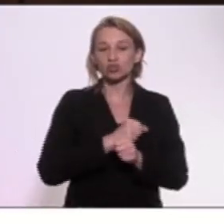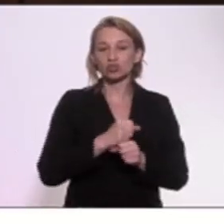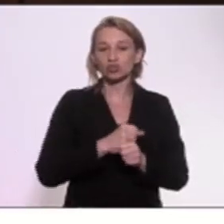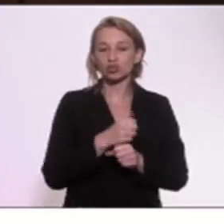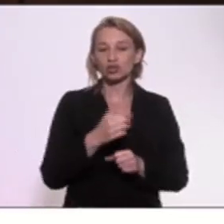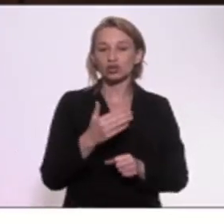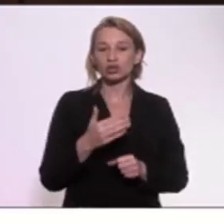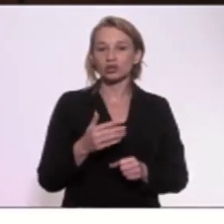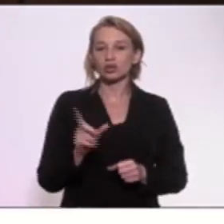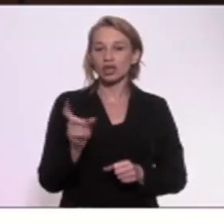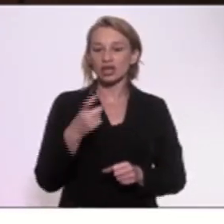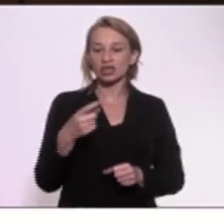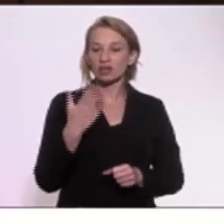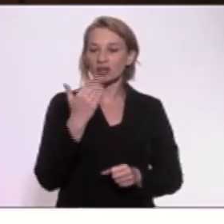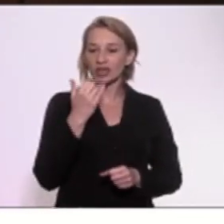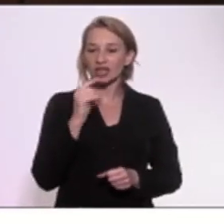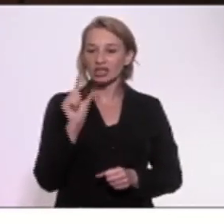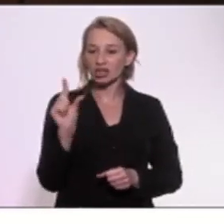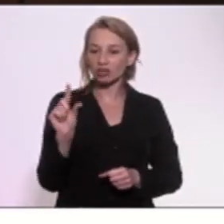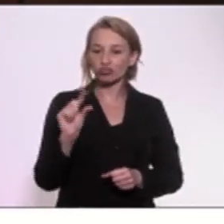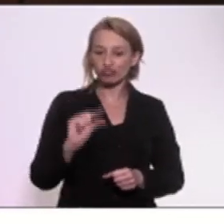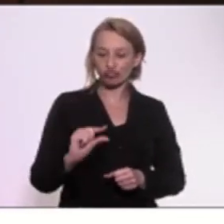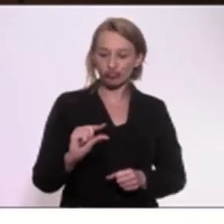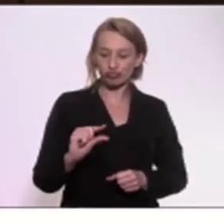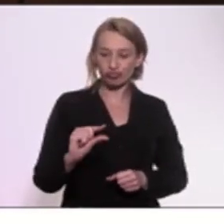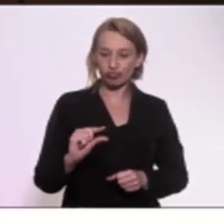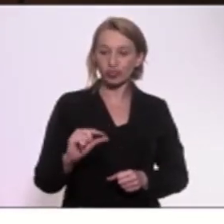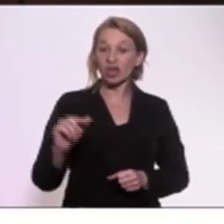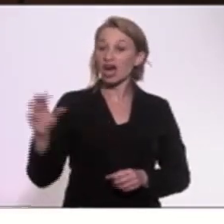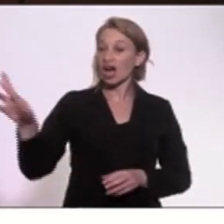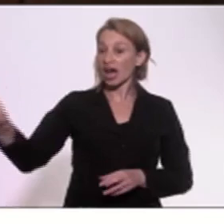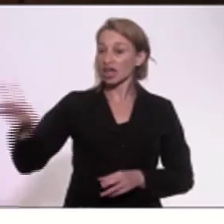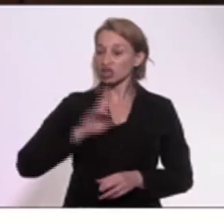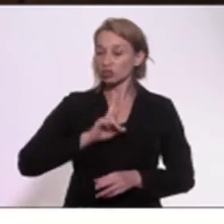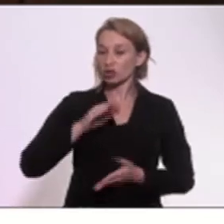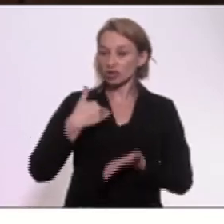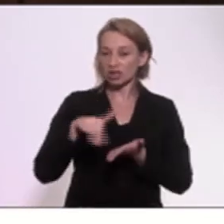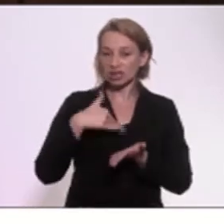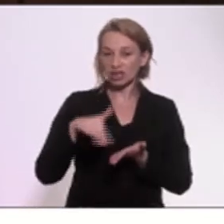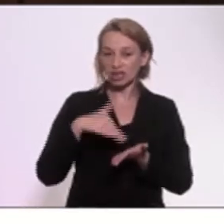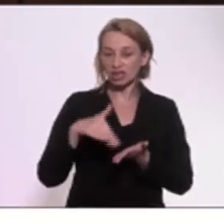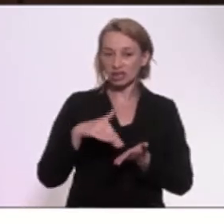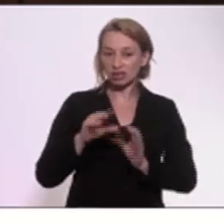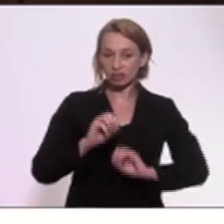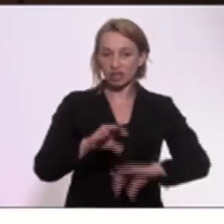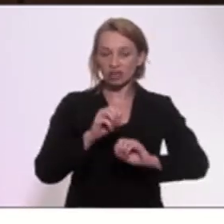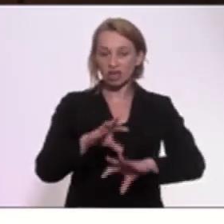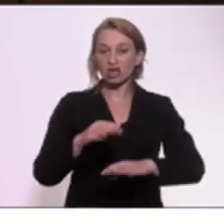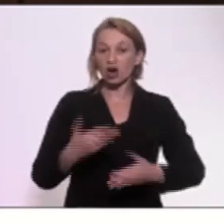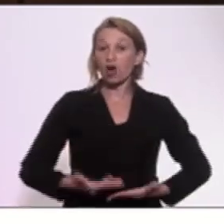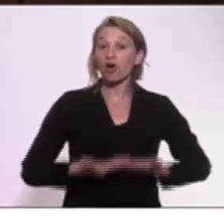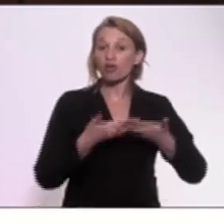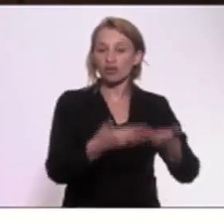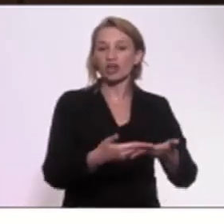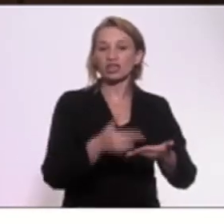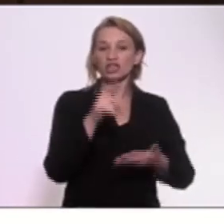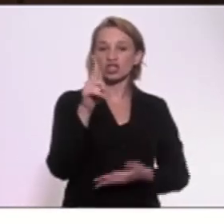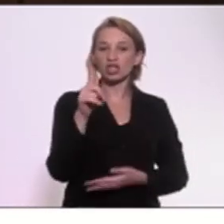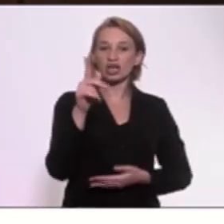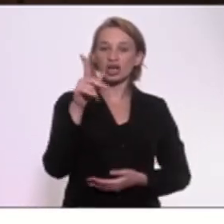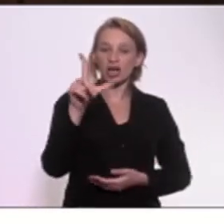A resposta que tem sido dada pela Secretaria de Educação é a oferta de GLPs, é a oferta de hora